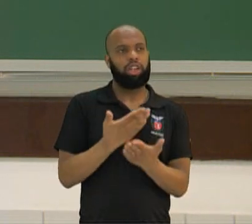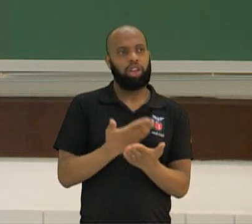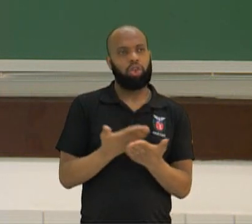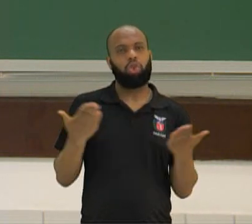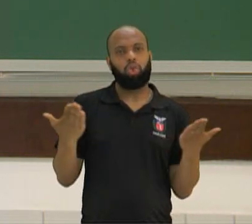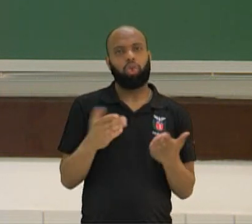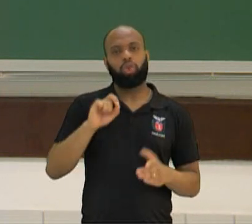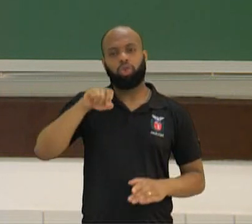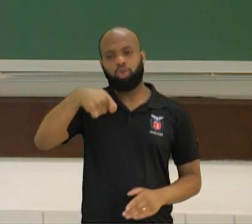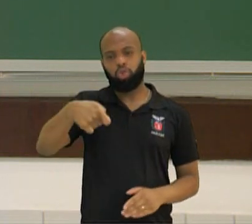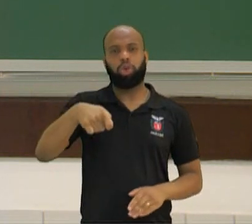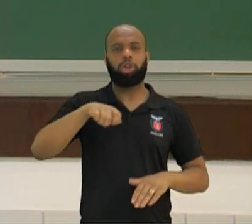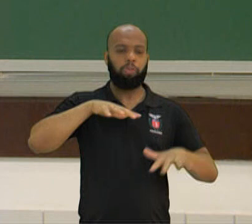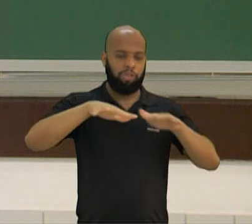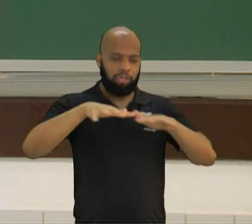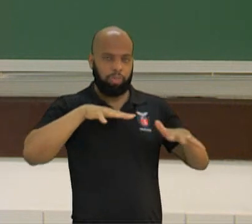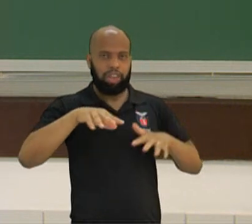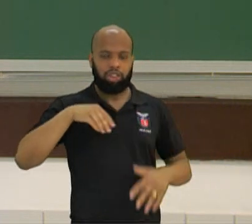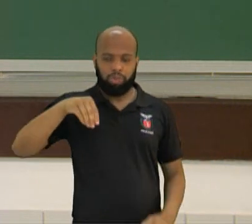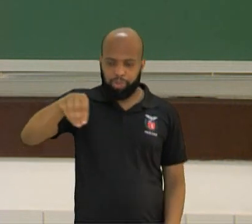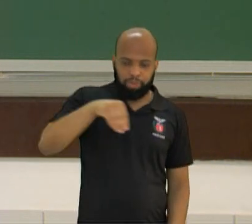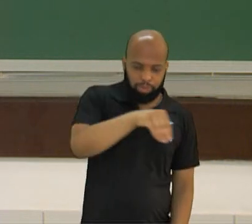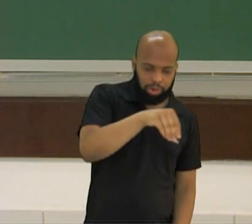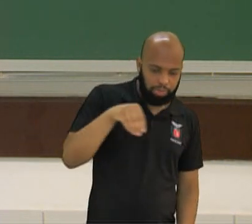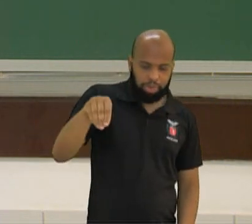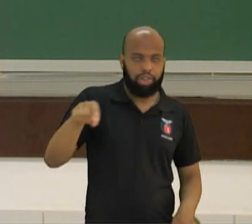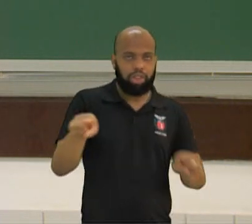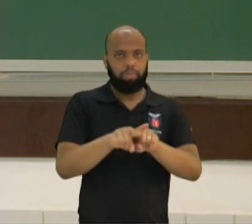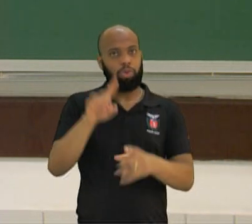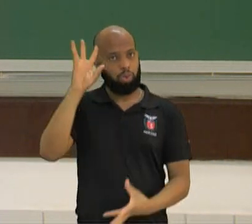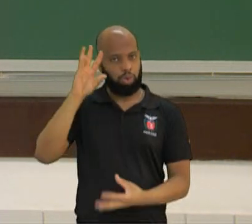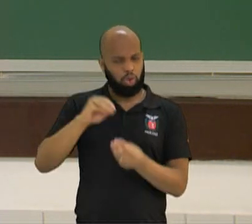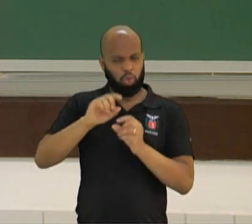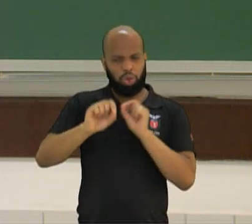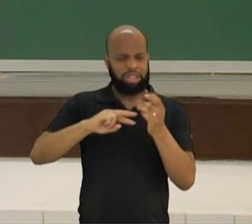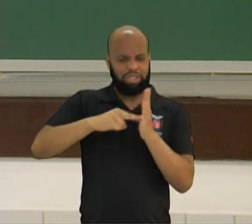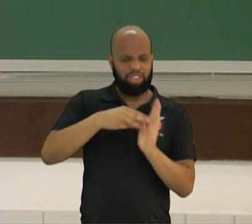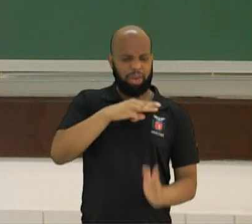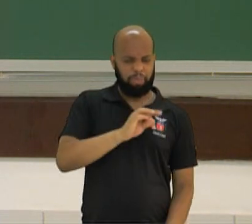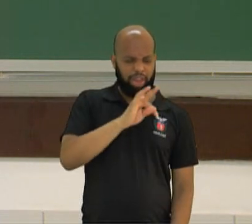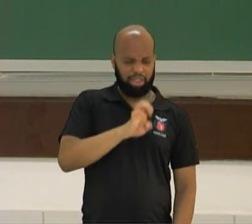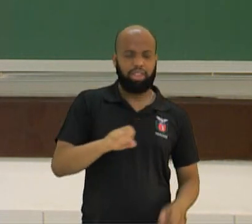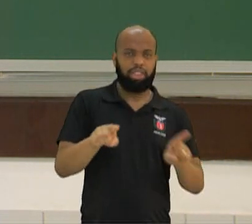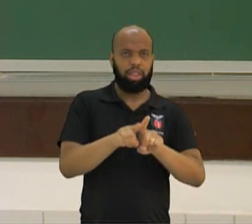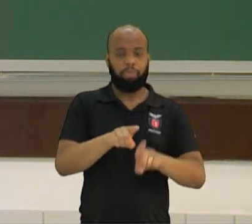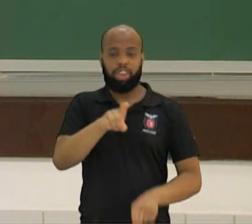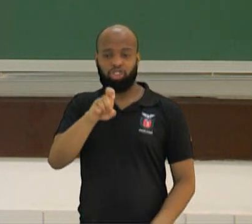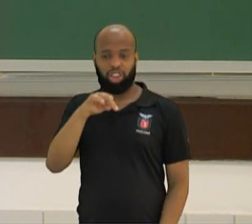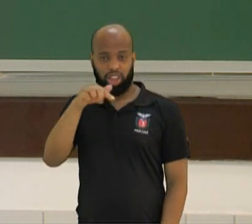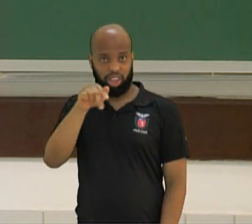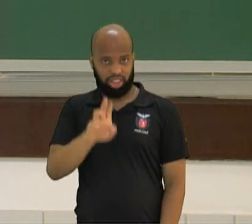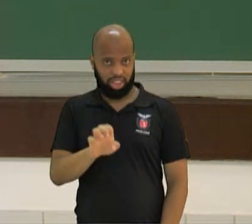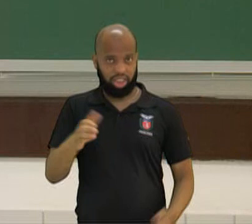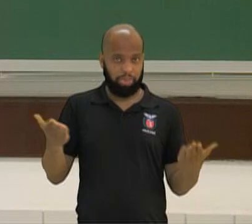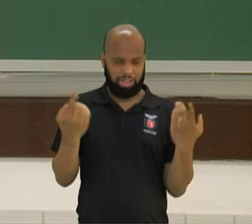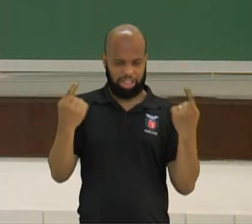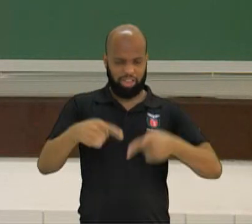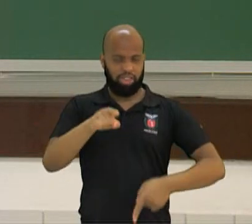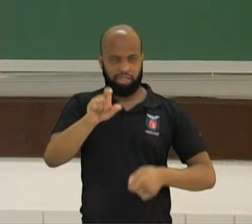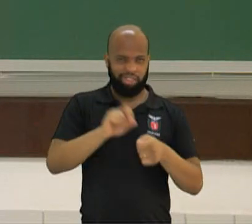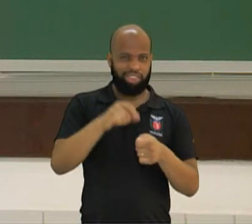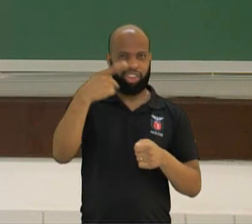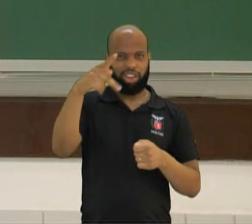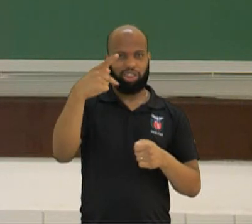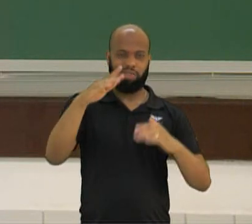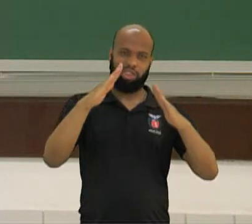falamos aí sobre os movimentos das peças, entendemos o que é o mate, o que é o xeque-mate, e aí fica o desafio aí dessas atividades para você fazer